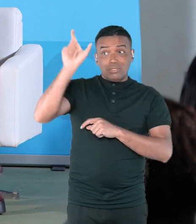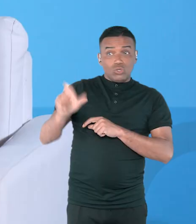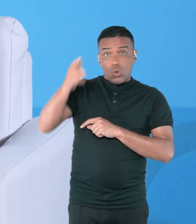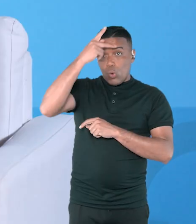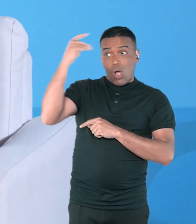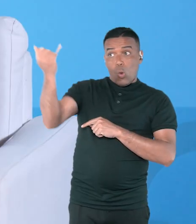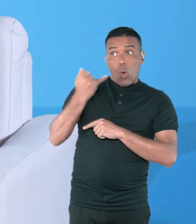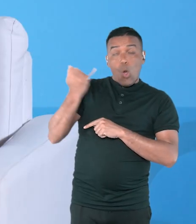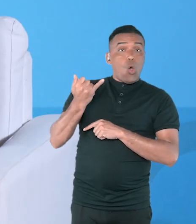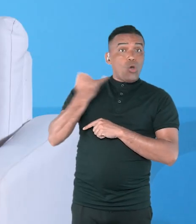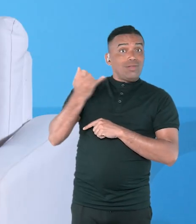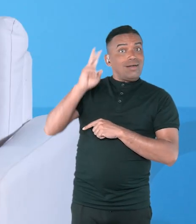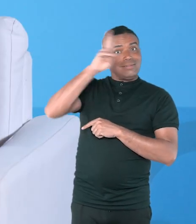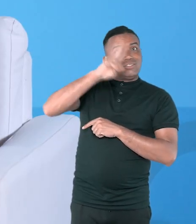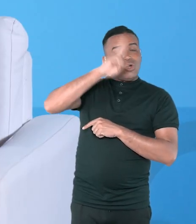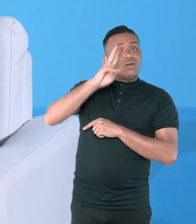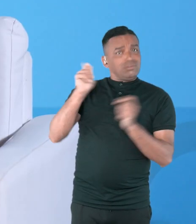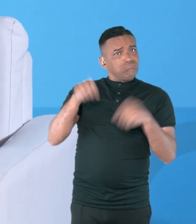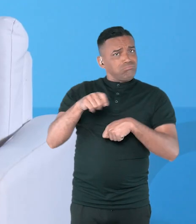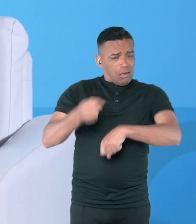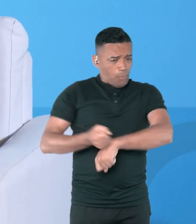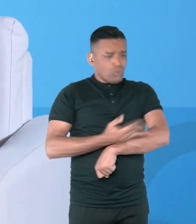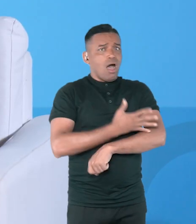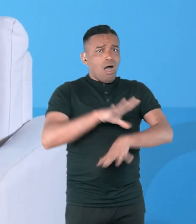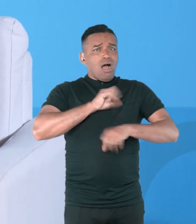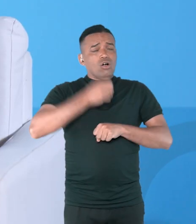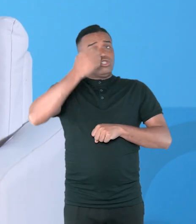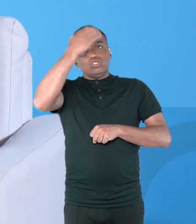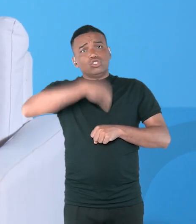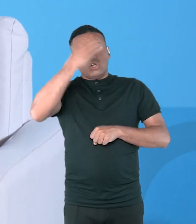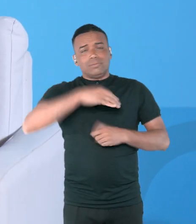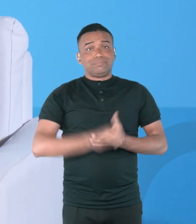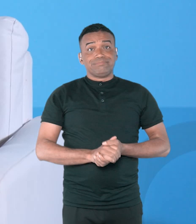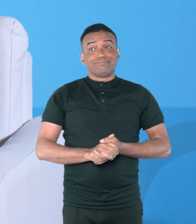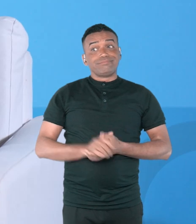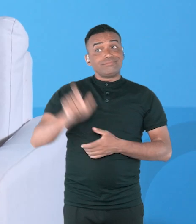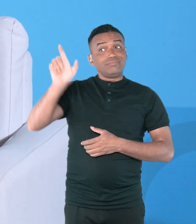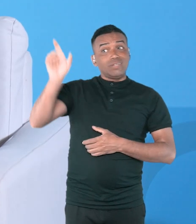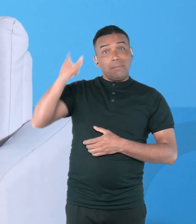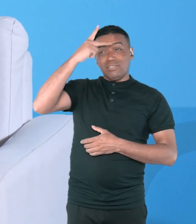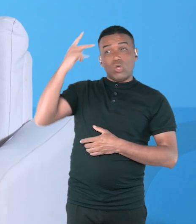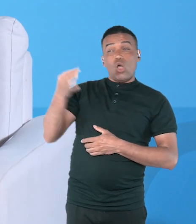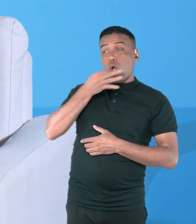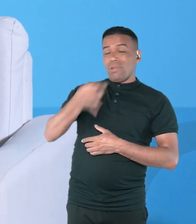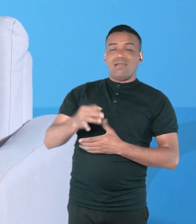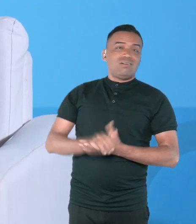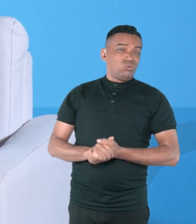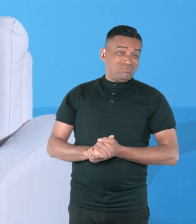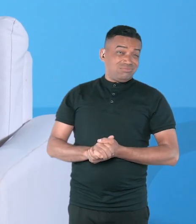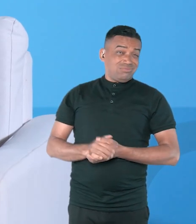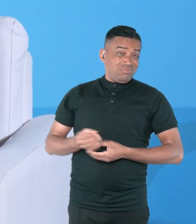alguém te conta uma história muito emocionante de vida, você é capaz de chorar. quando uma pessoa te dá uma opinião, você